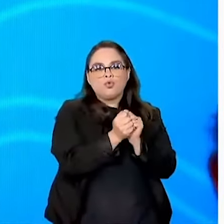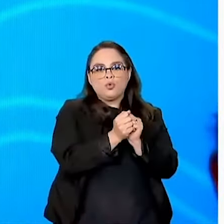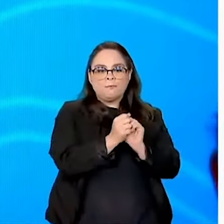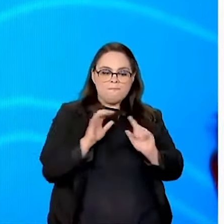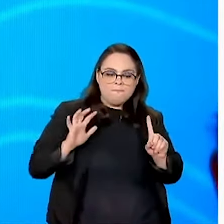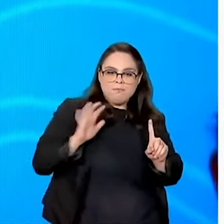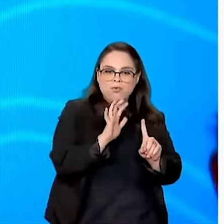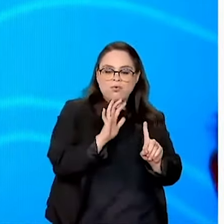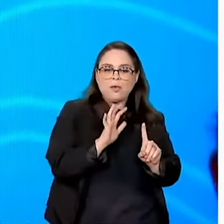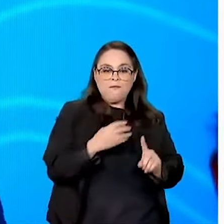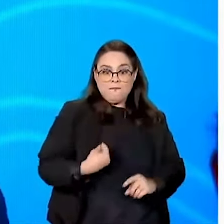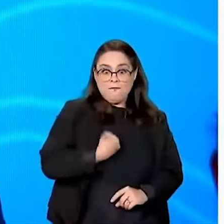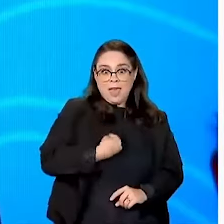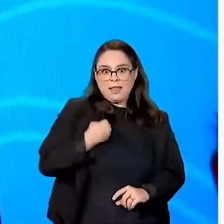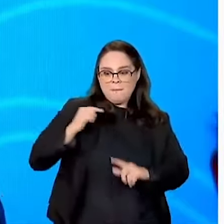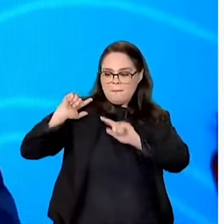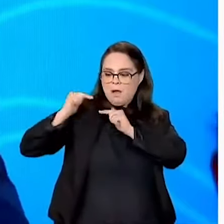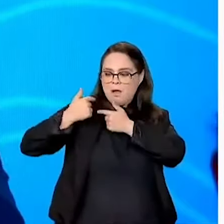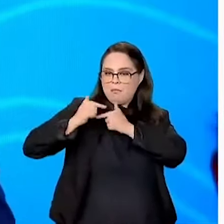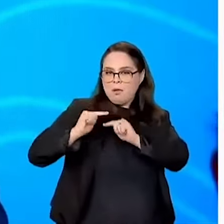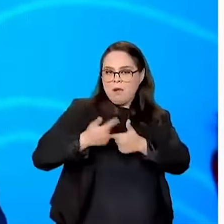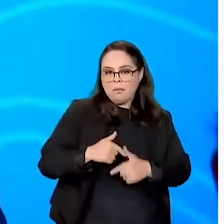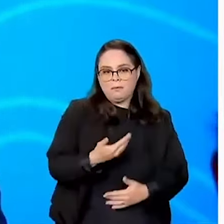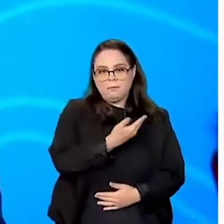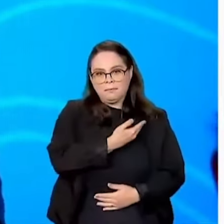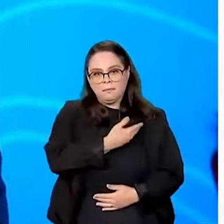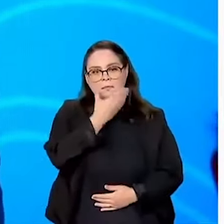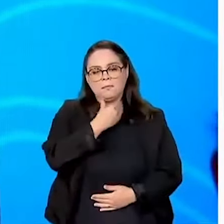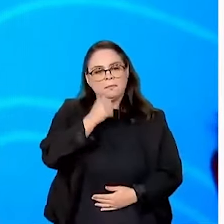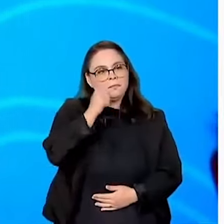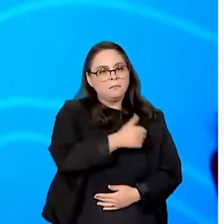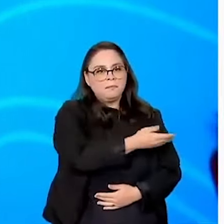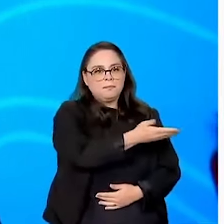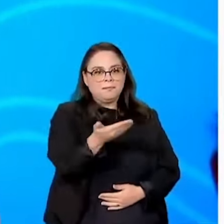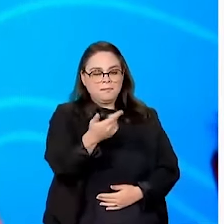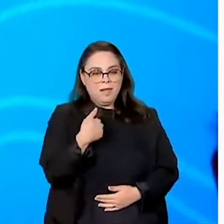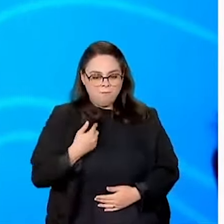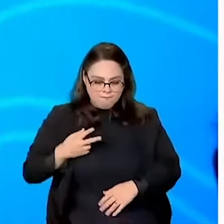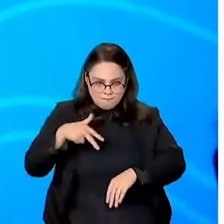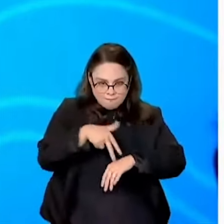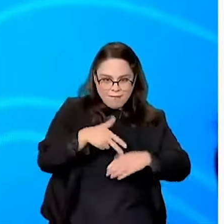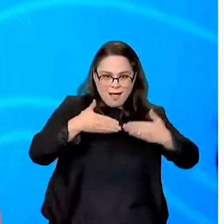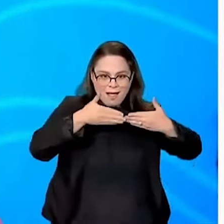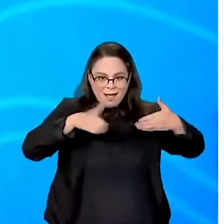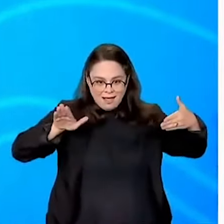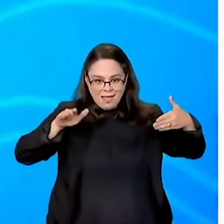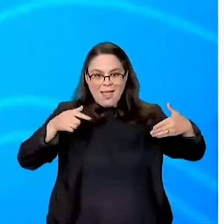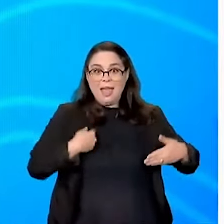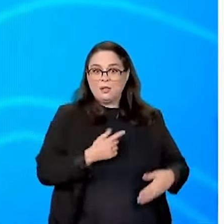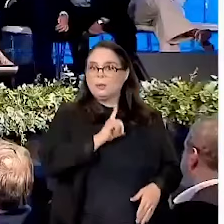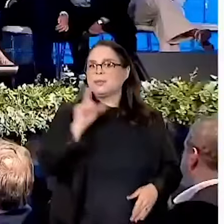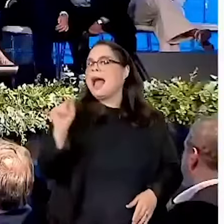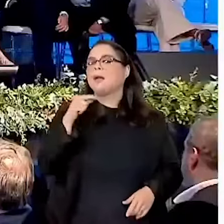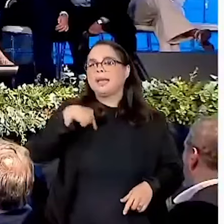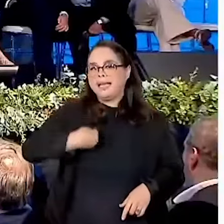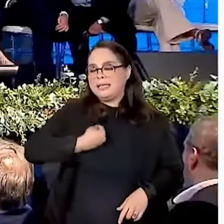de vida entre outras gerações. Companheiros e companheiras, eu vim aqui inaugurar e saio daqui com uma